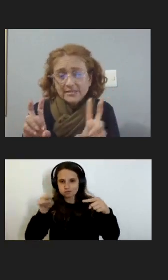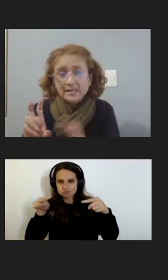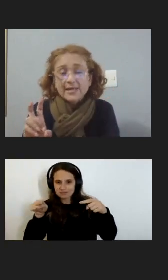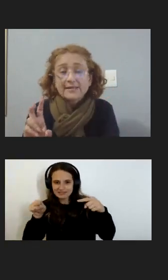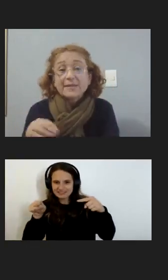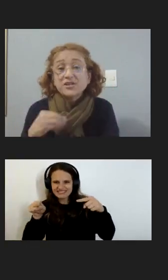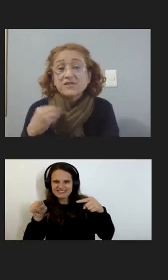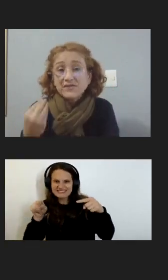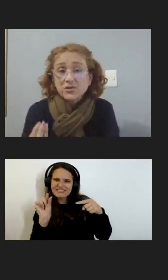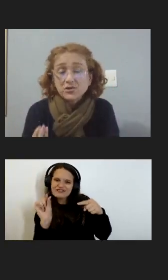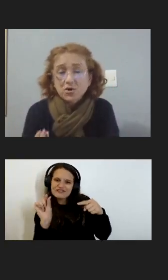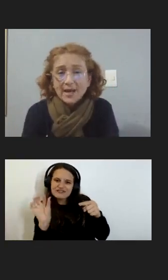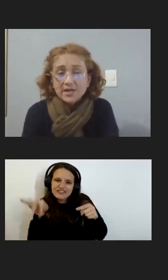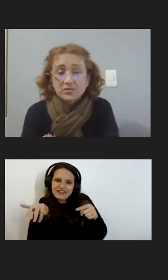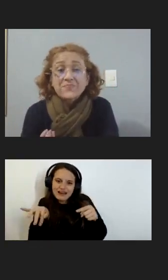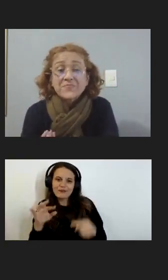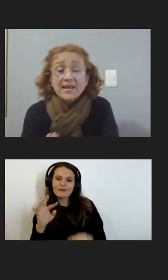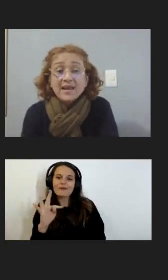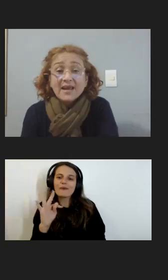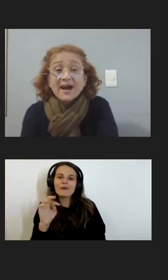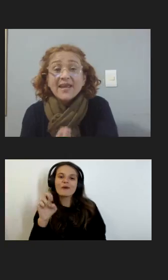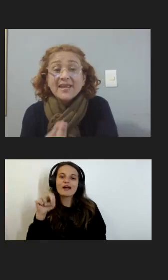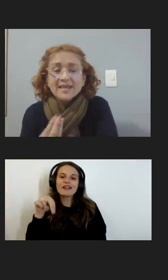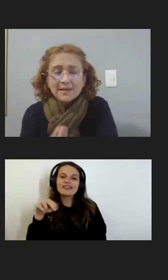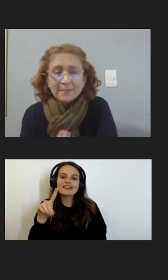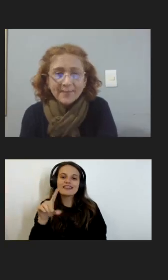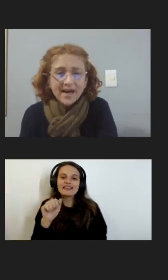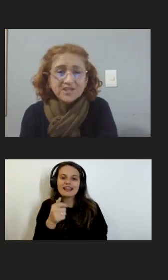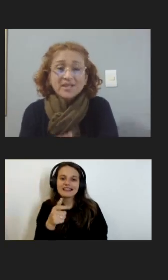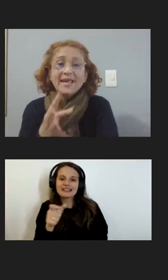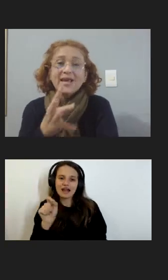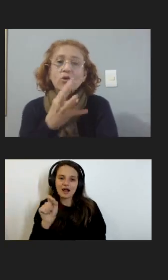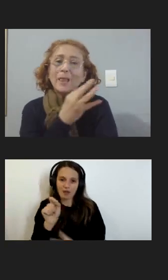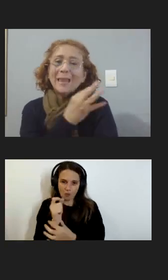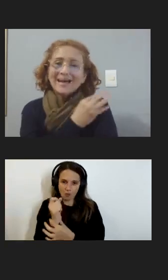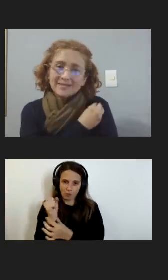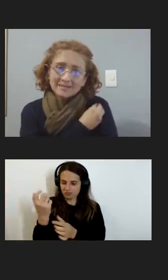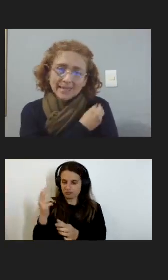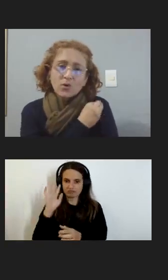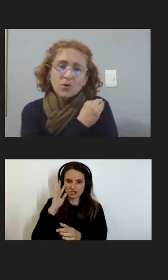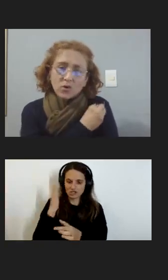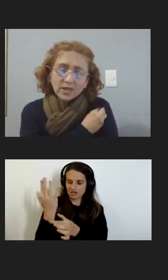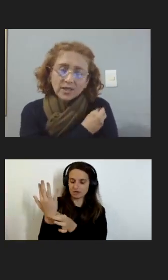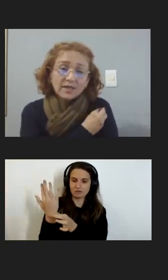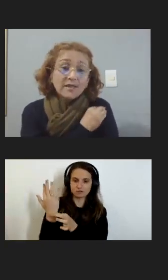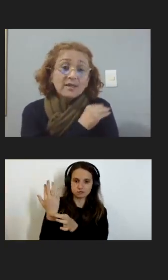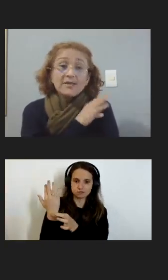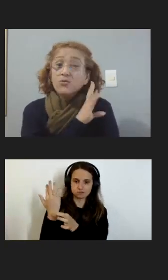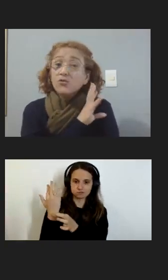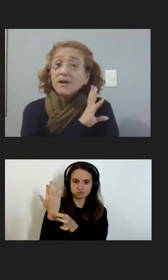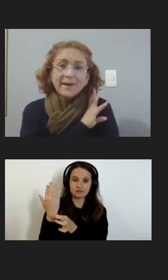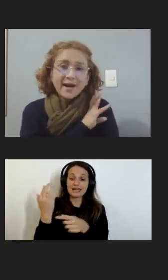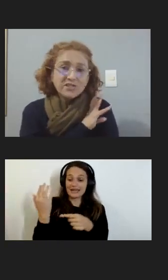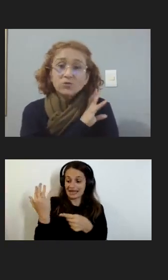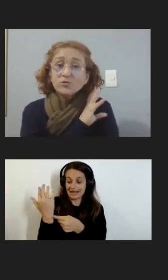colocar assim, né? Tem mais fibra de colágeno. Aí essa parte, ela é colada, ela cola em alguma parte, em alguma